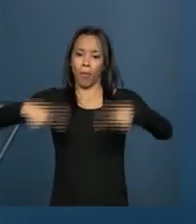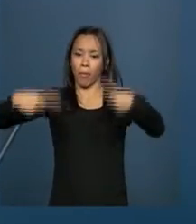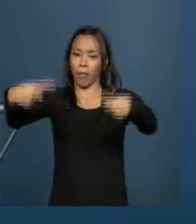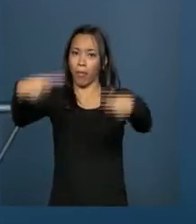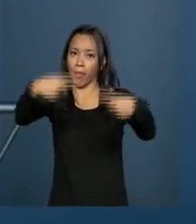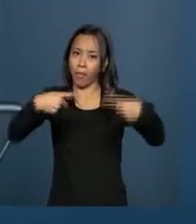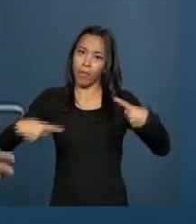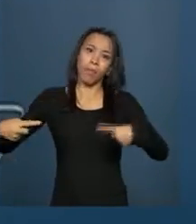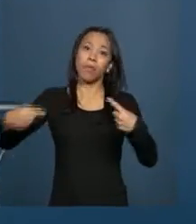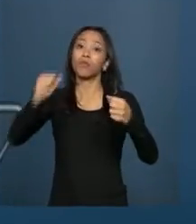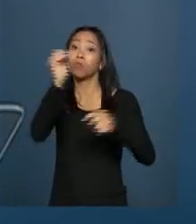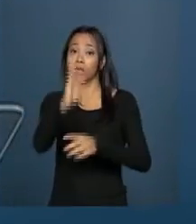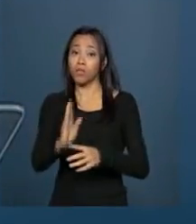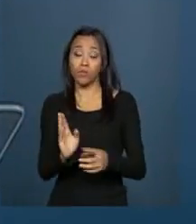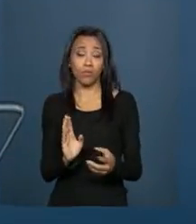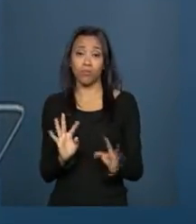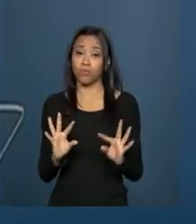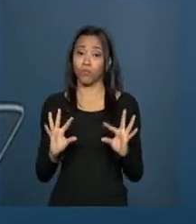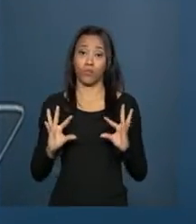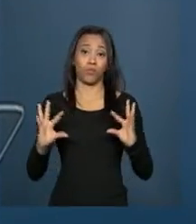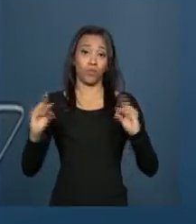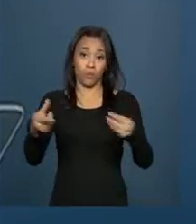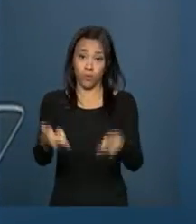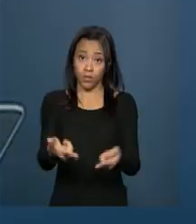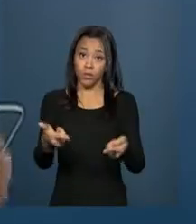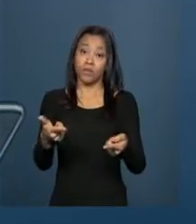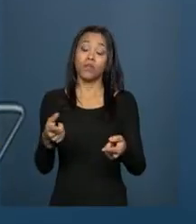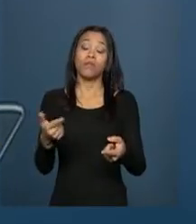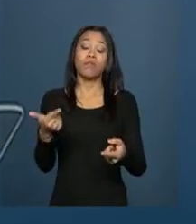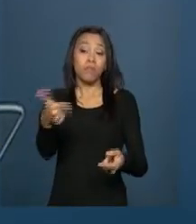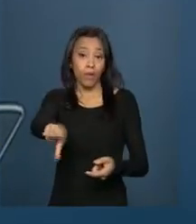país, por tudo isso. Além disso,